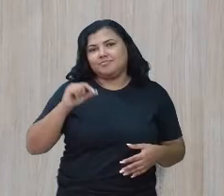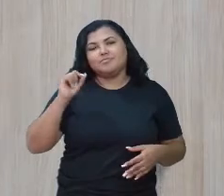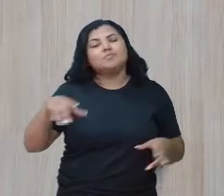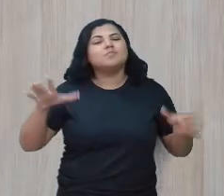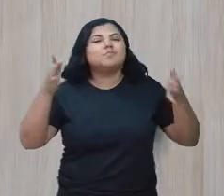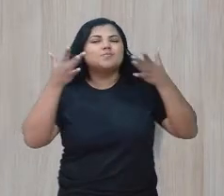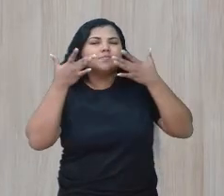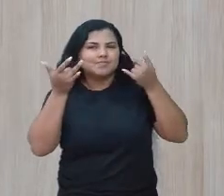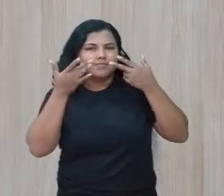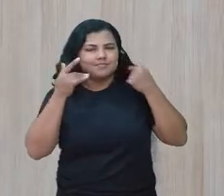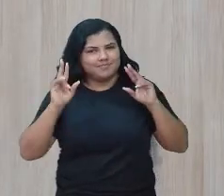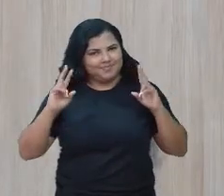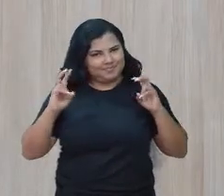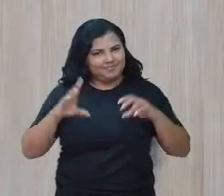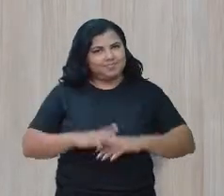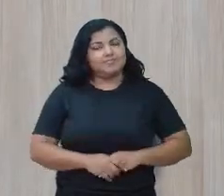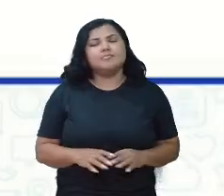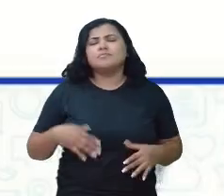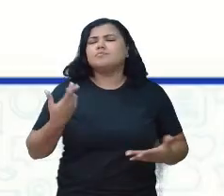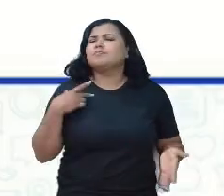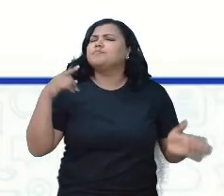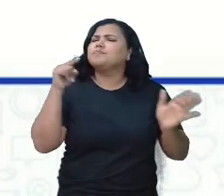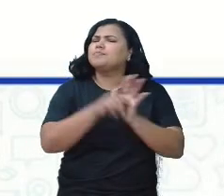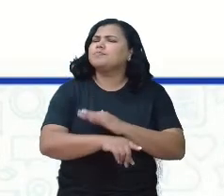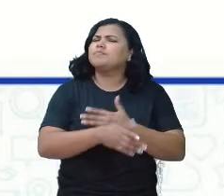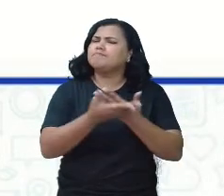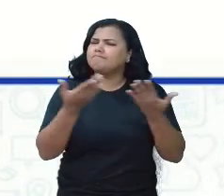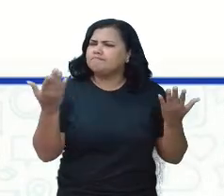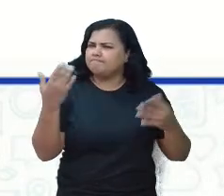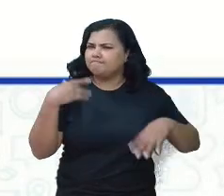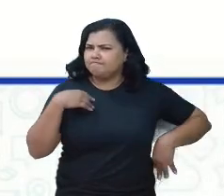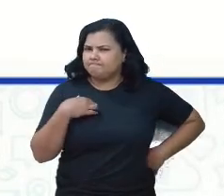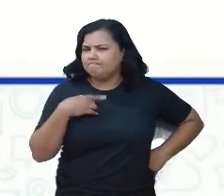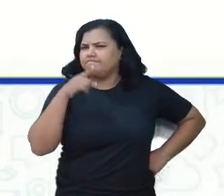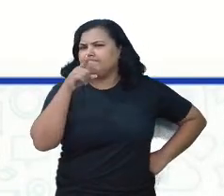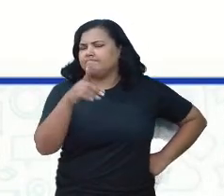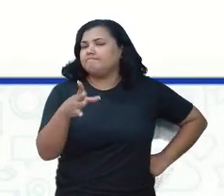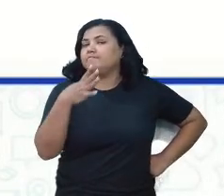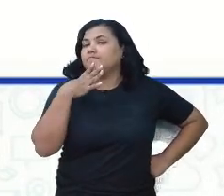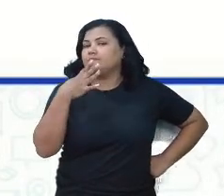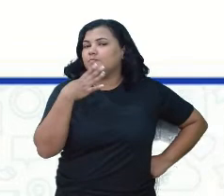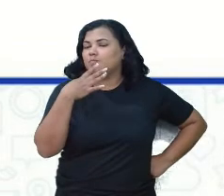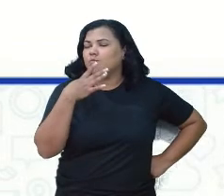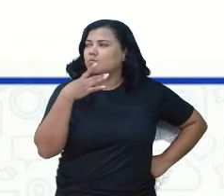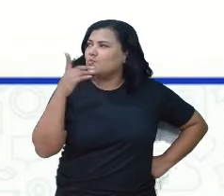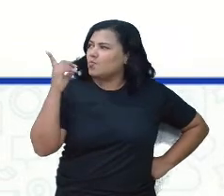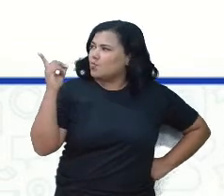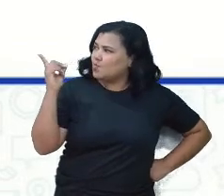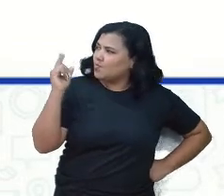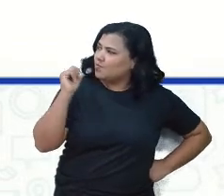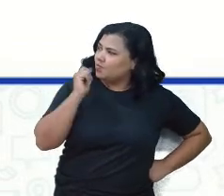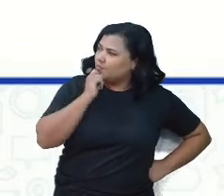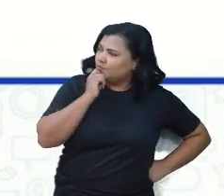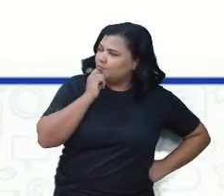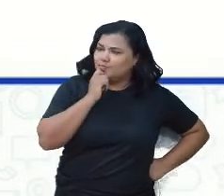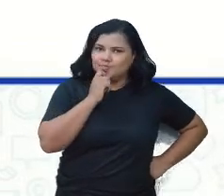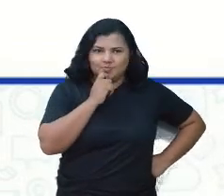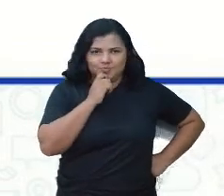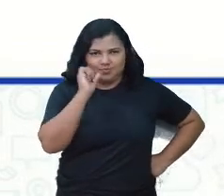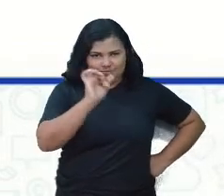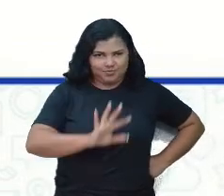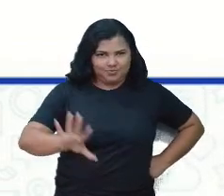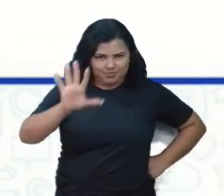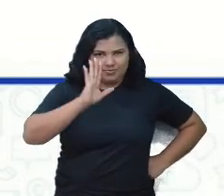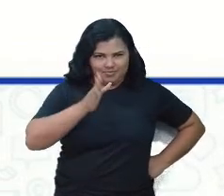sobre teatro. E aí eu faço uma pergunta. Vocês conhecem esses objetos que estão aí